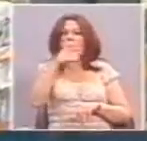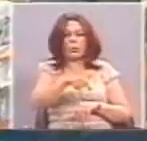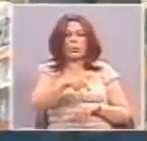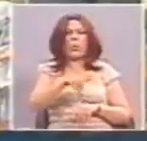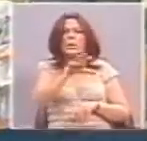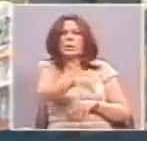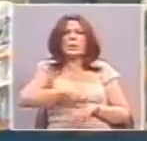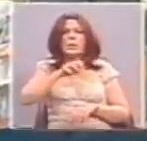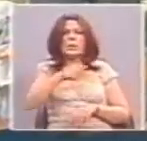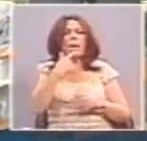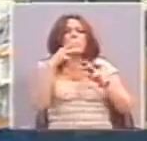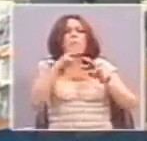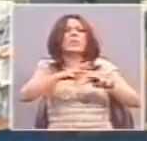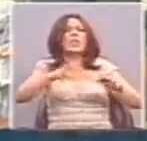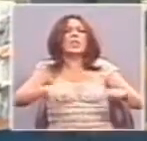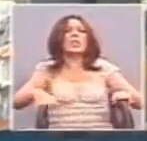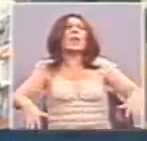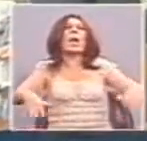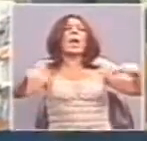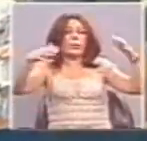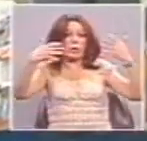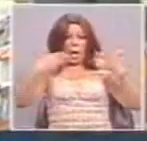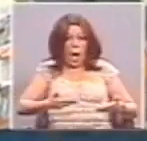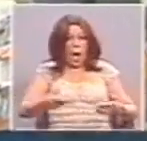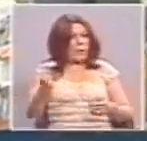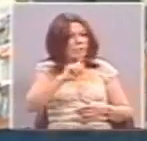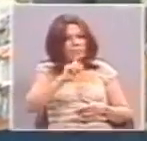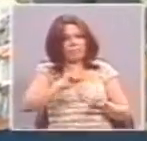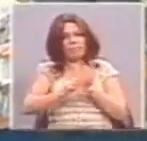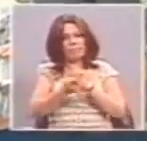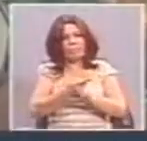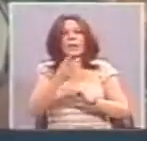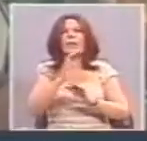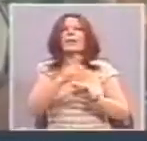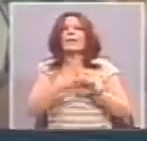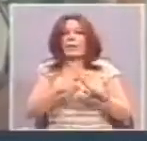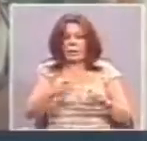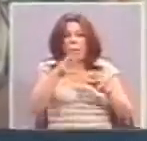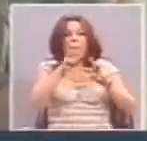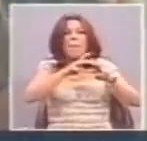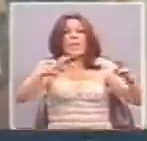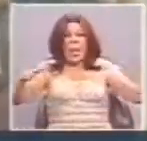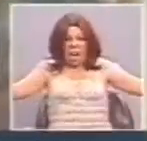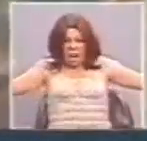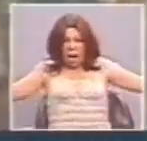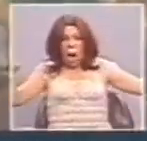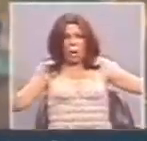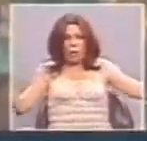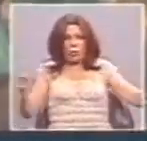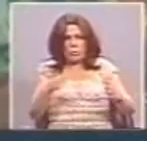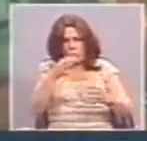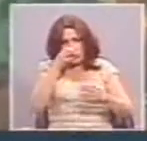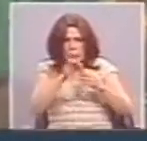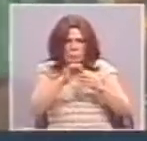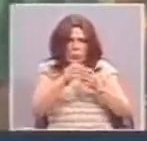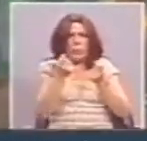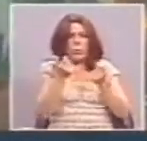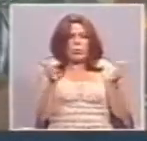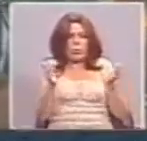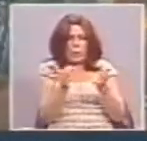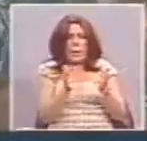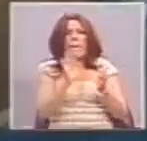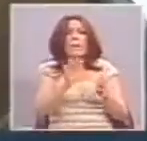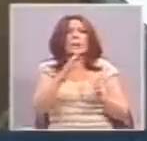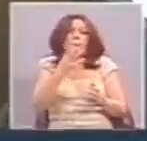pescavam-se aos milhares, não é? Hoje a situação é bem diferente. Os milhares deram lugar apenas às centenas, por muitas razões, mas